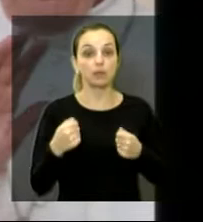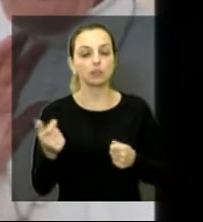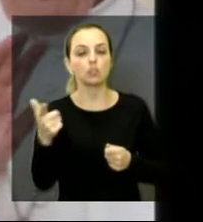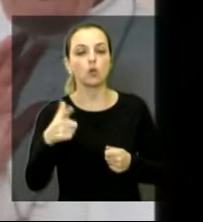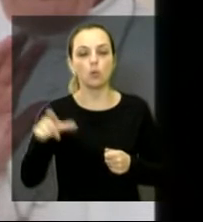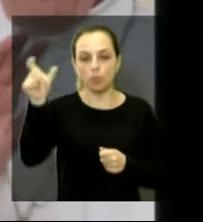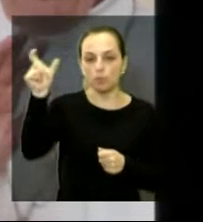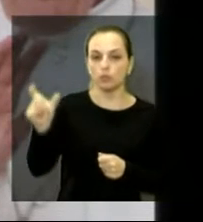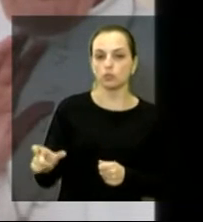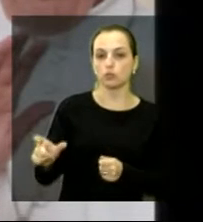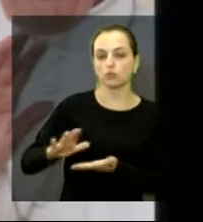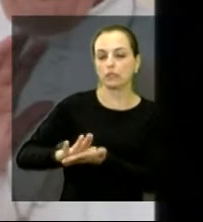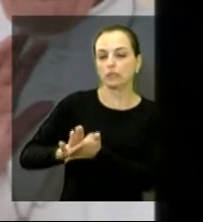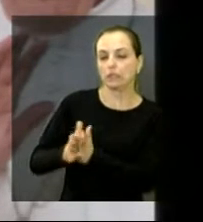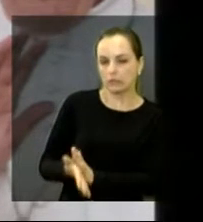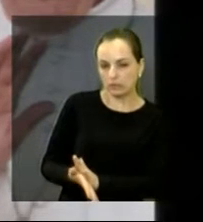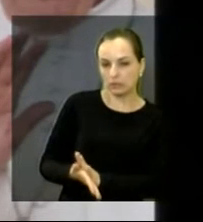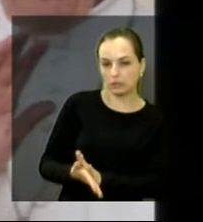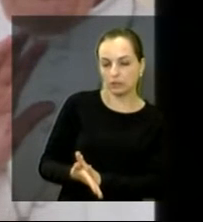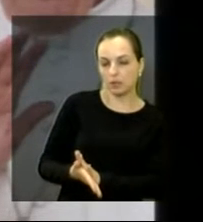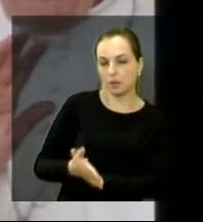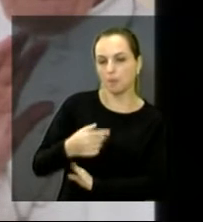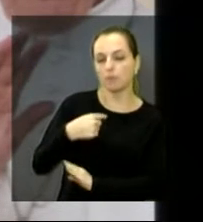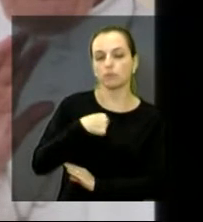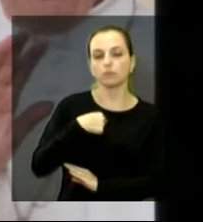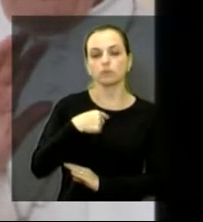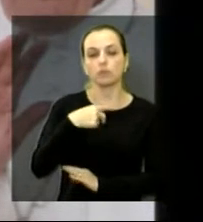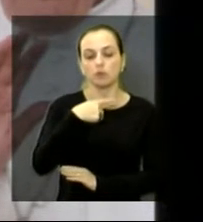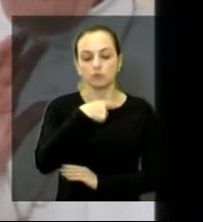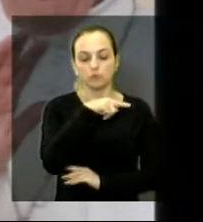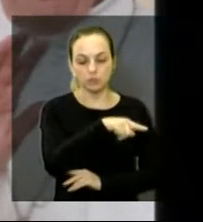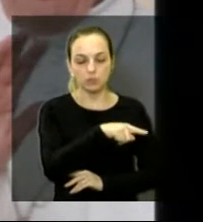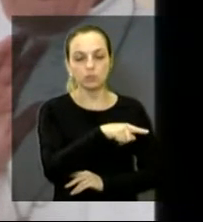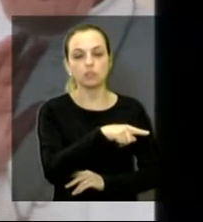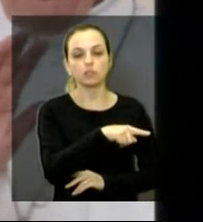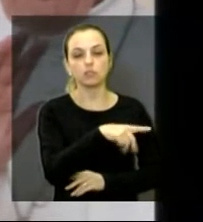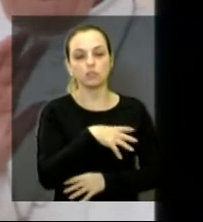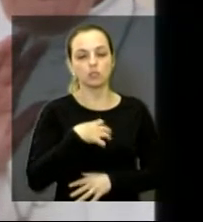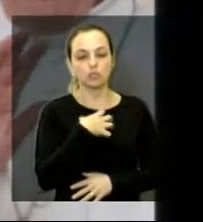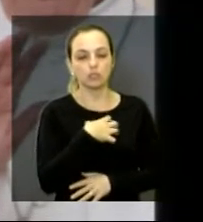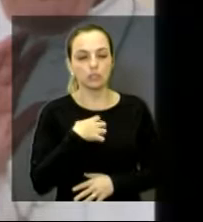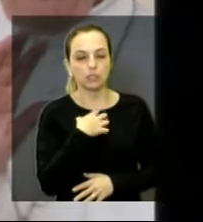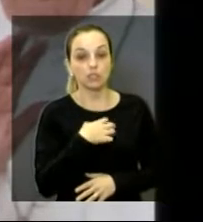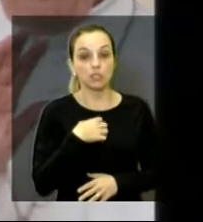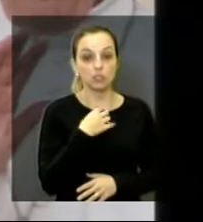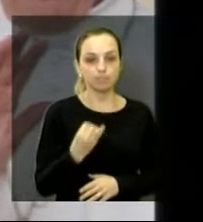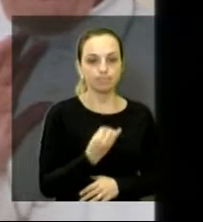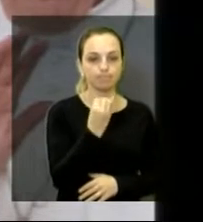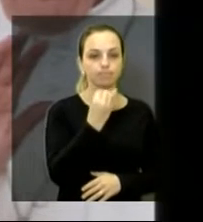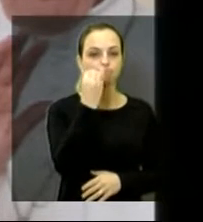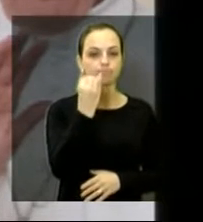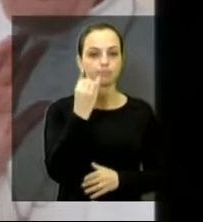outro seja rebaixado para você sentir alguém.